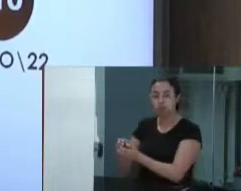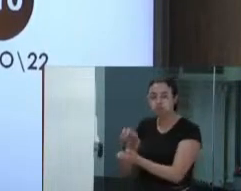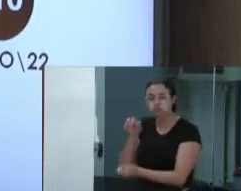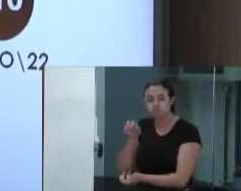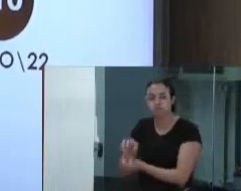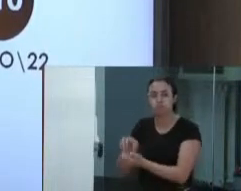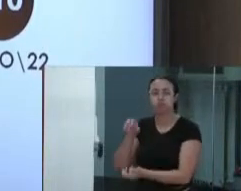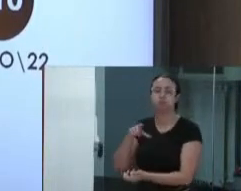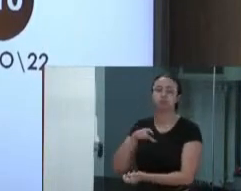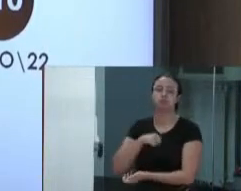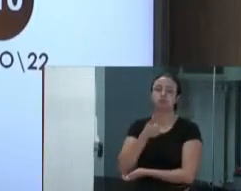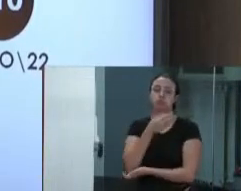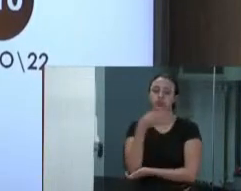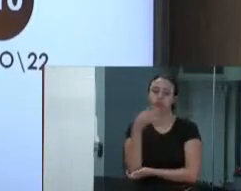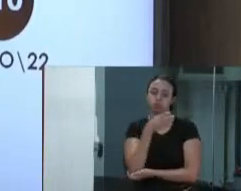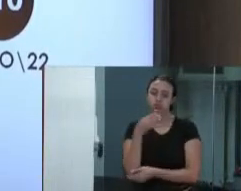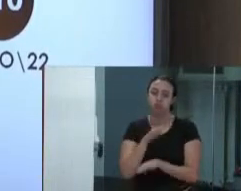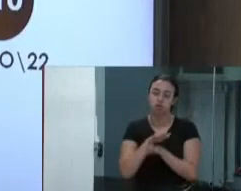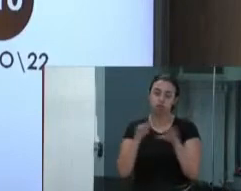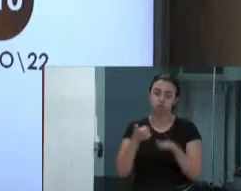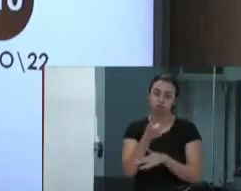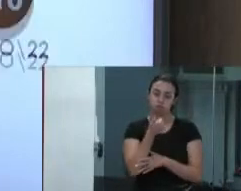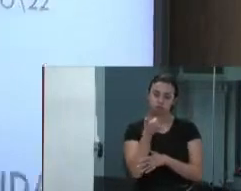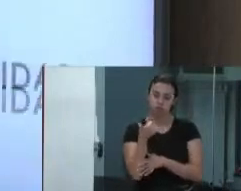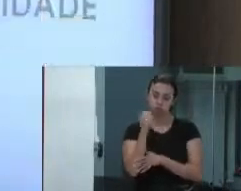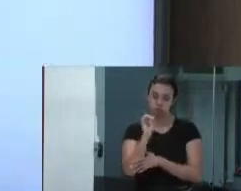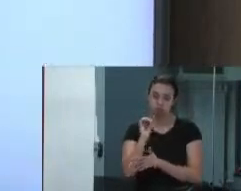tínhamos 144 e encerramos com 110.